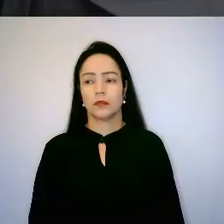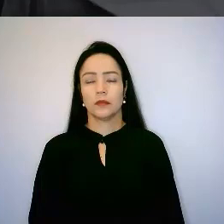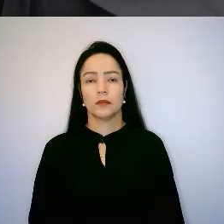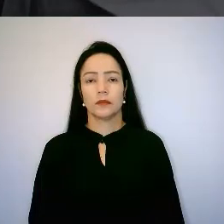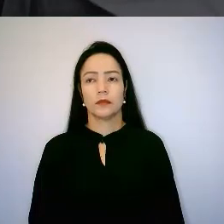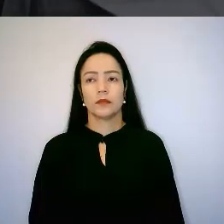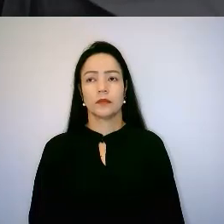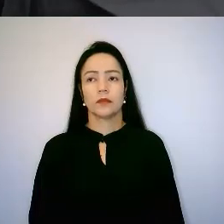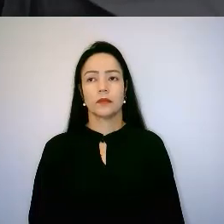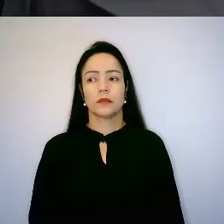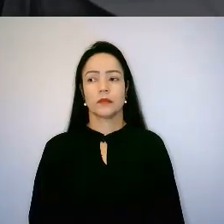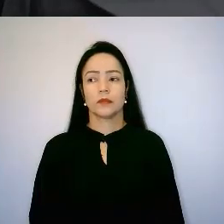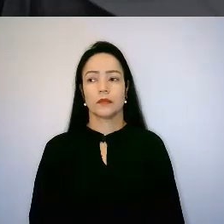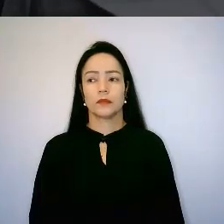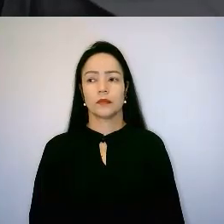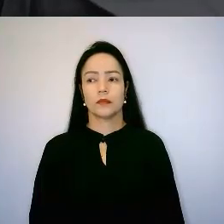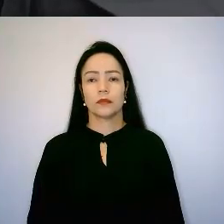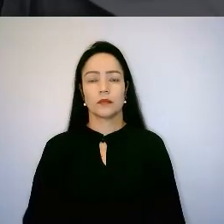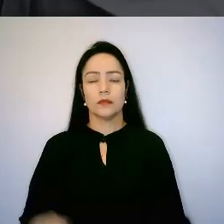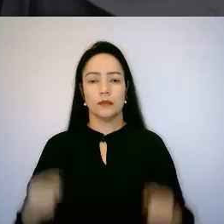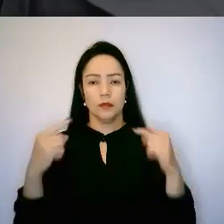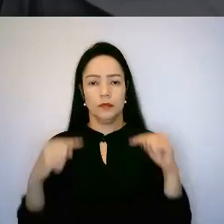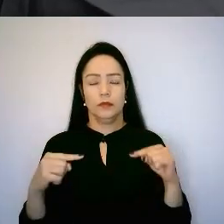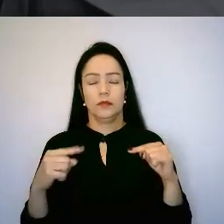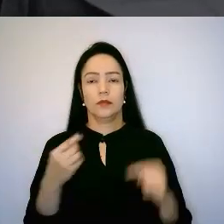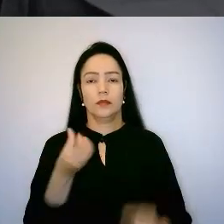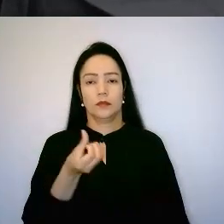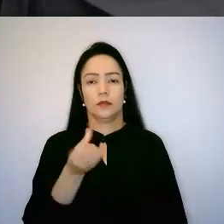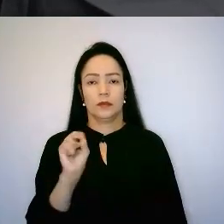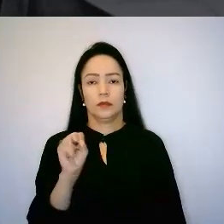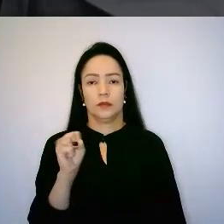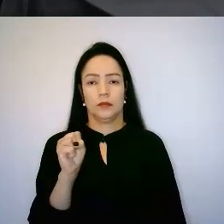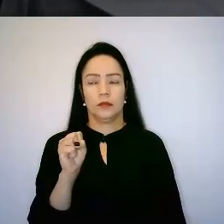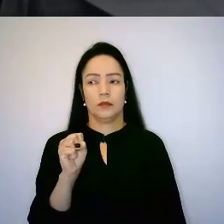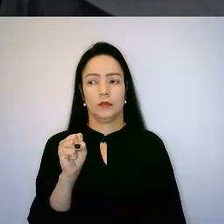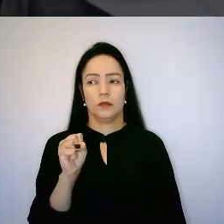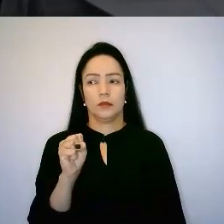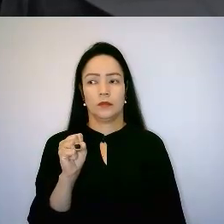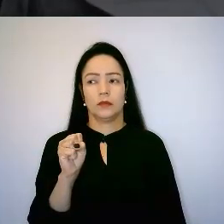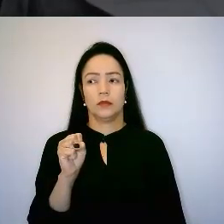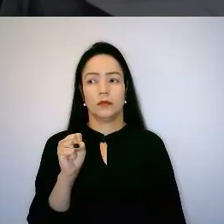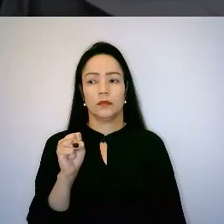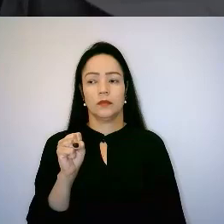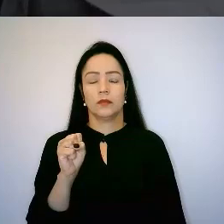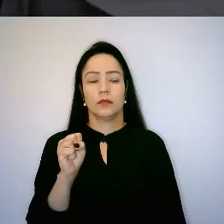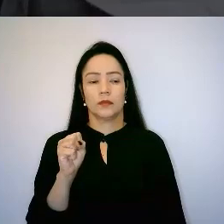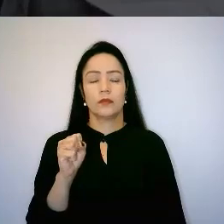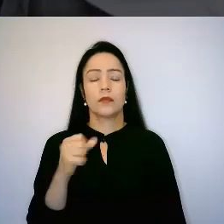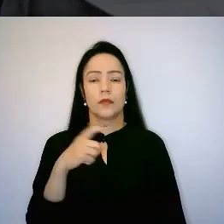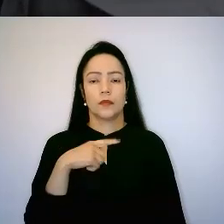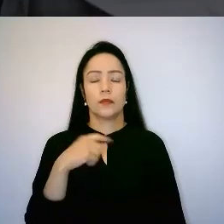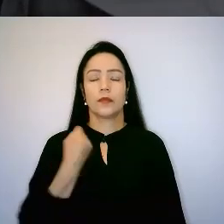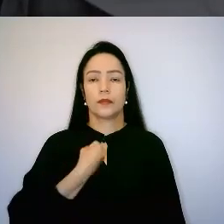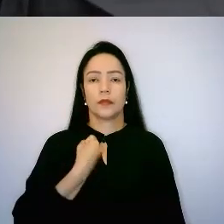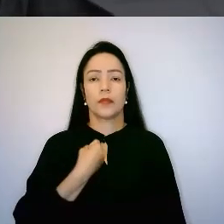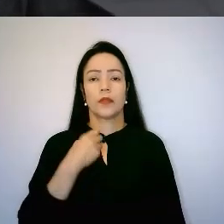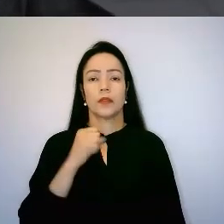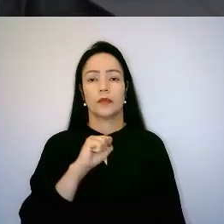o seguinte é o número 68 na ordem cronológica vagava em execução número 80